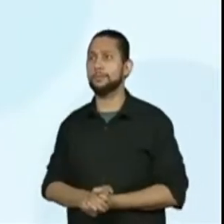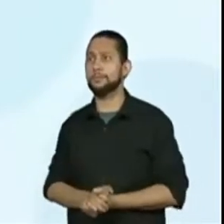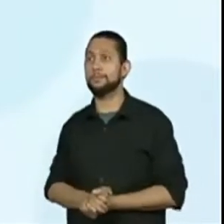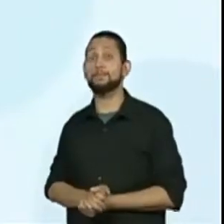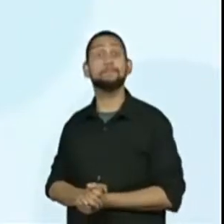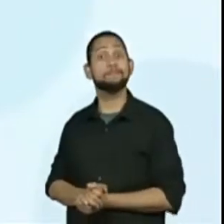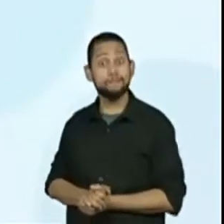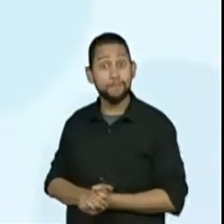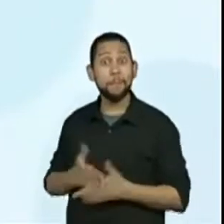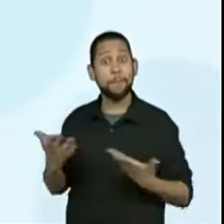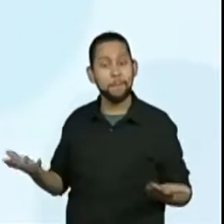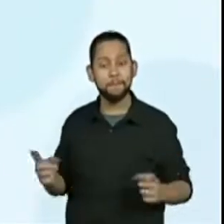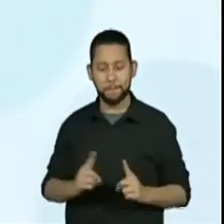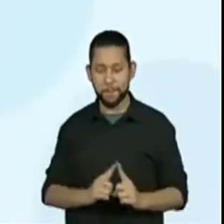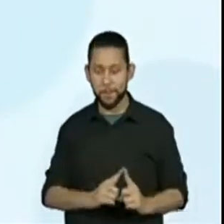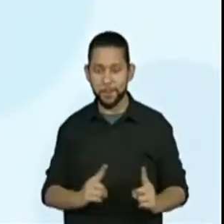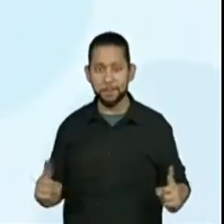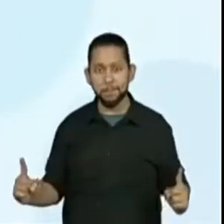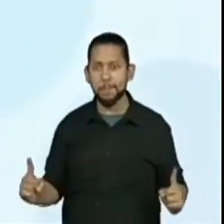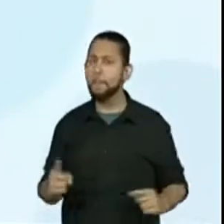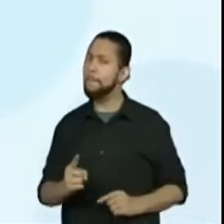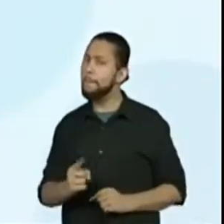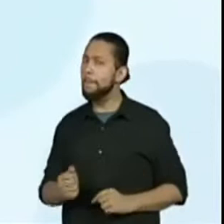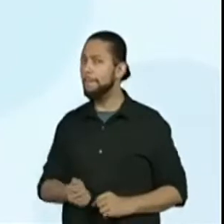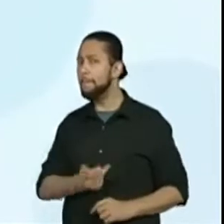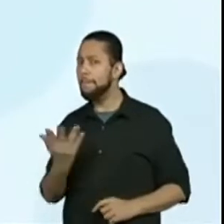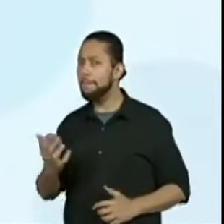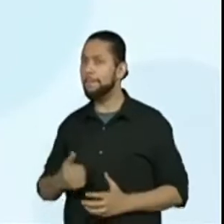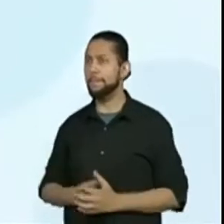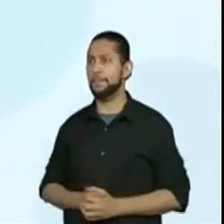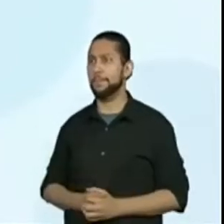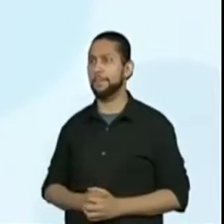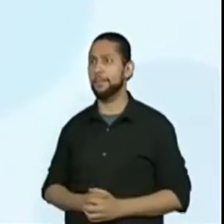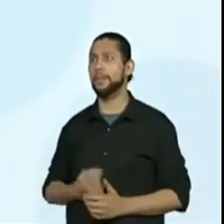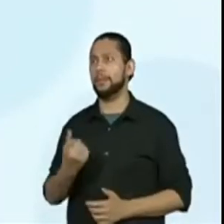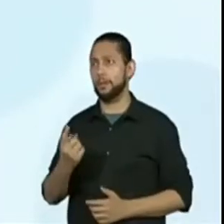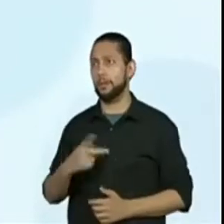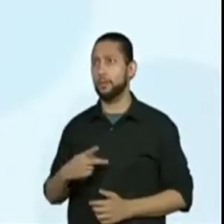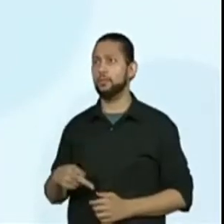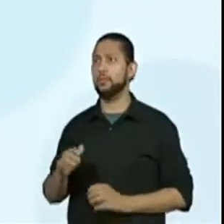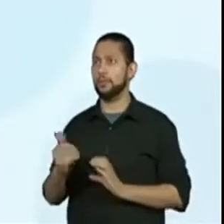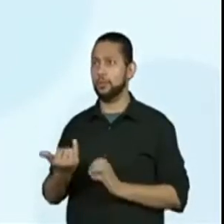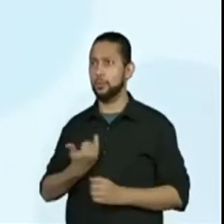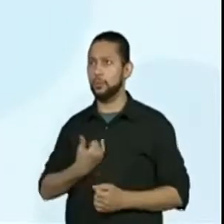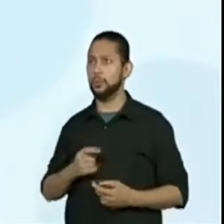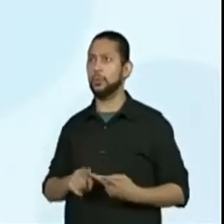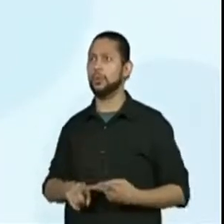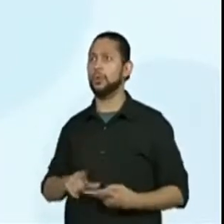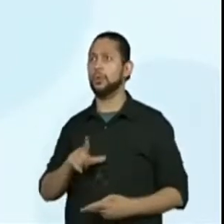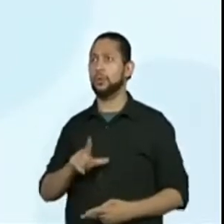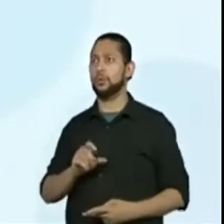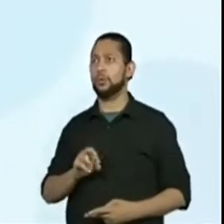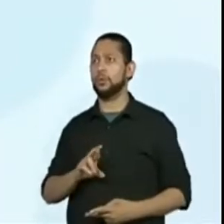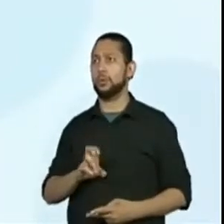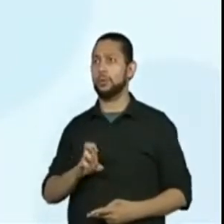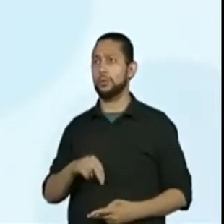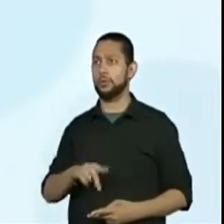Quanto vai ser de comprimento? A Pro Andréia já trouxe, o Lorenzo,